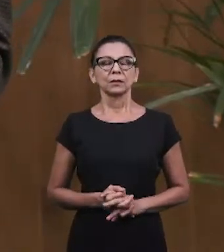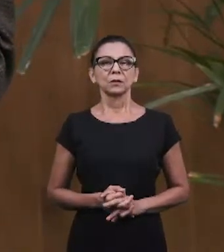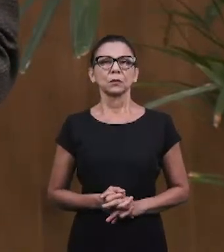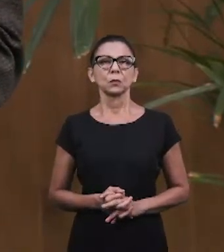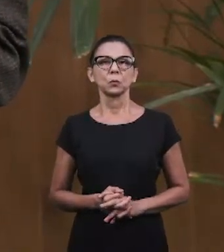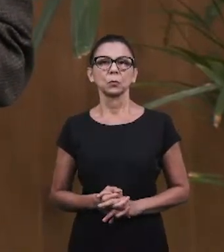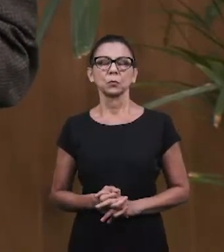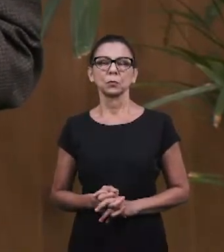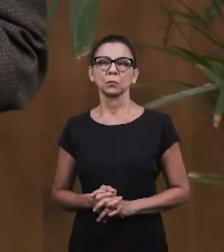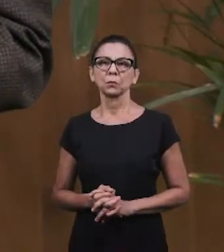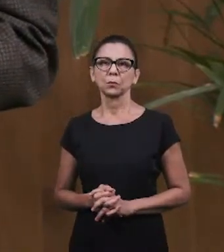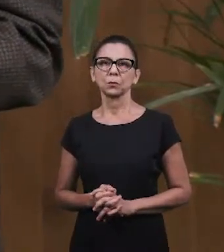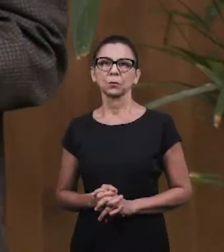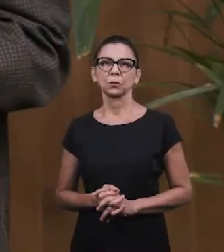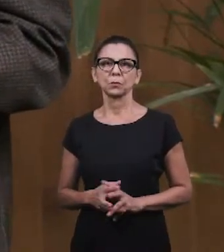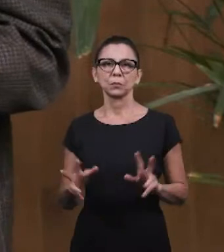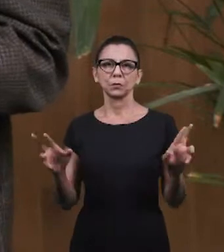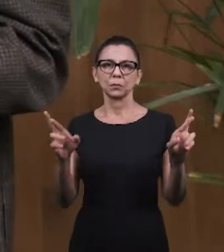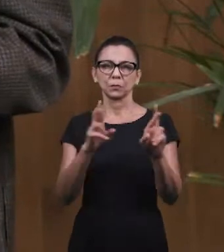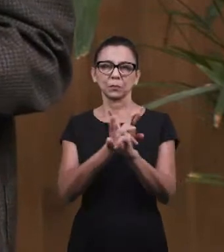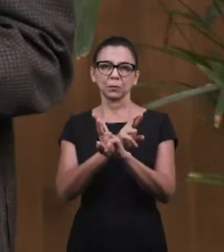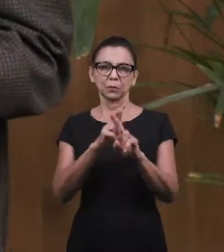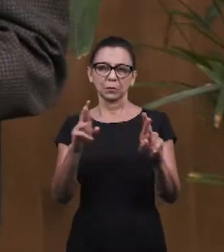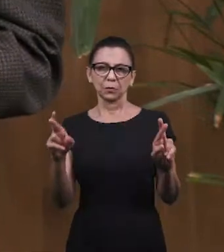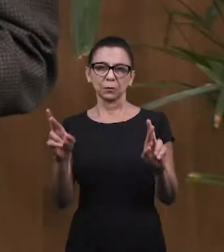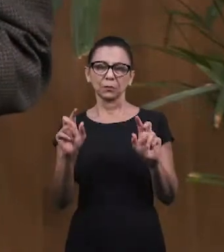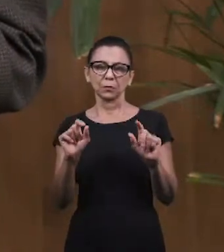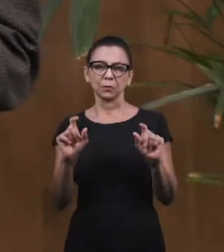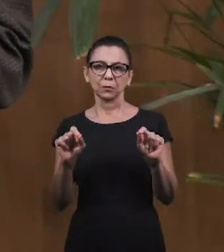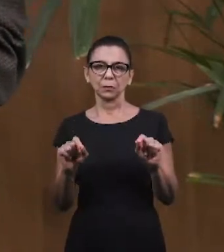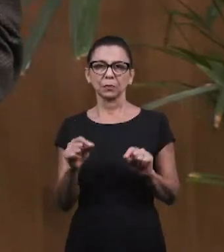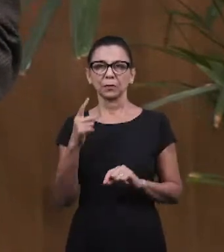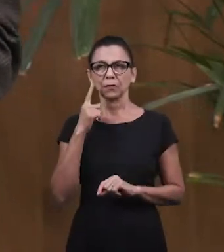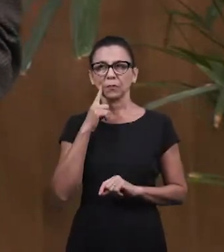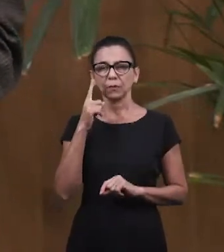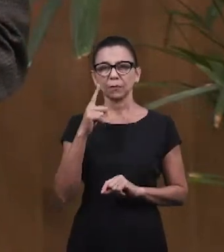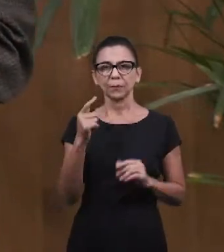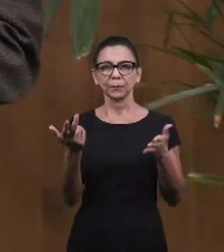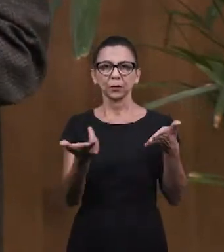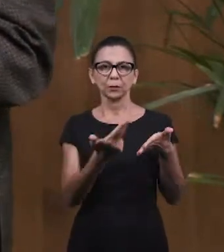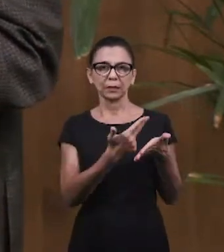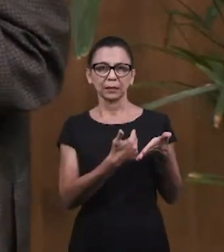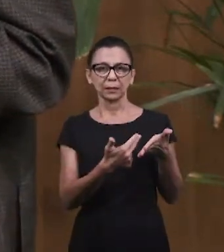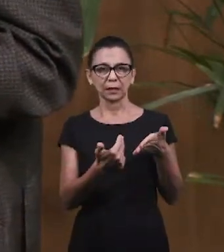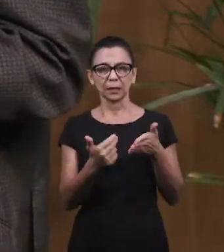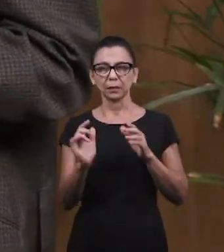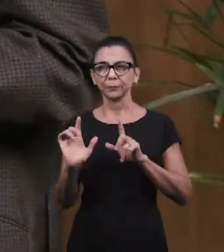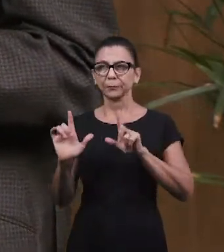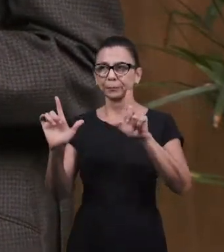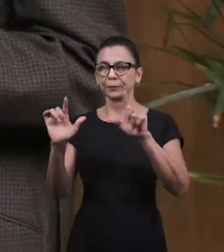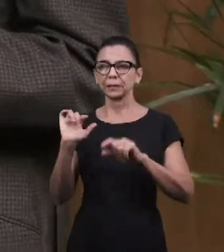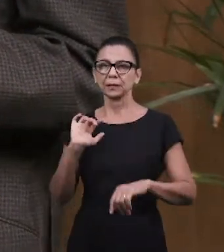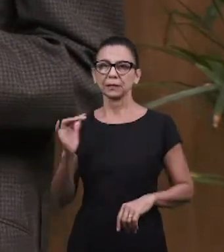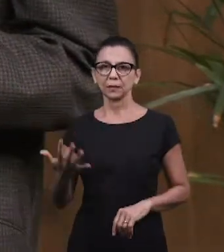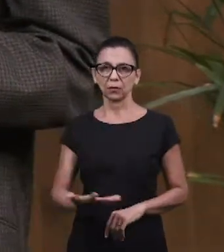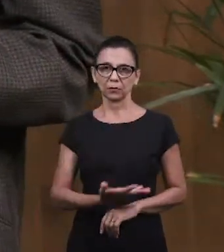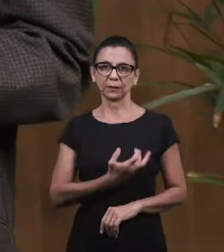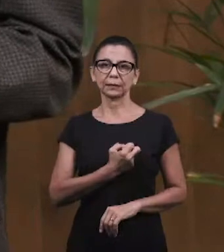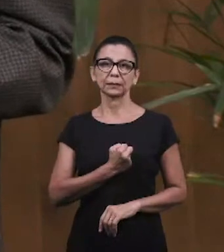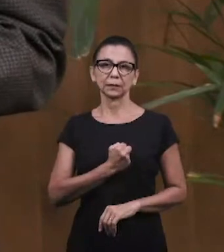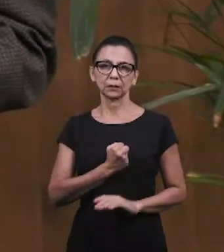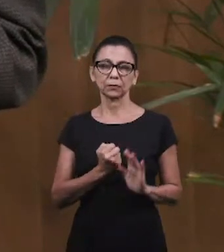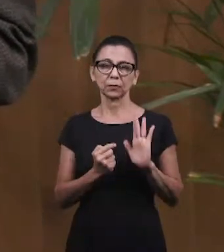nosso conhecido esquema de salvação. Então, no esquema de salvação, apresentado a